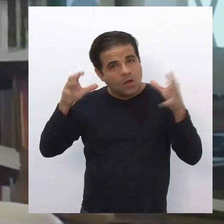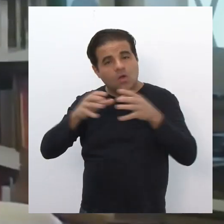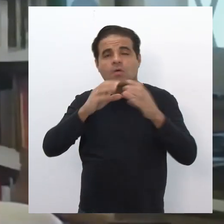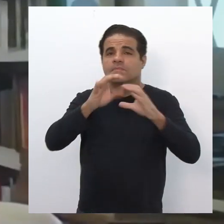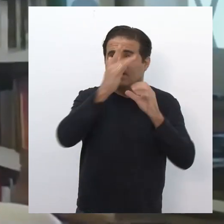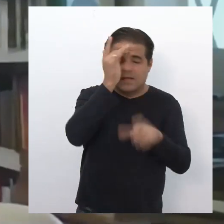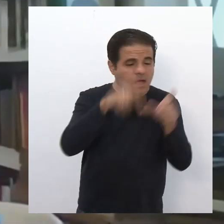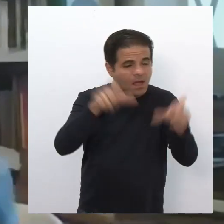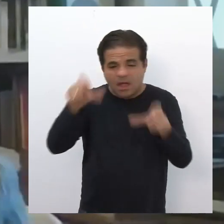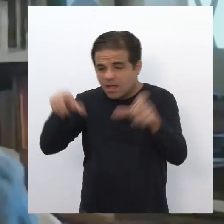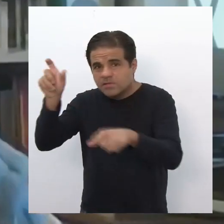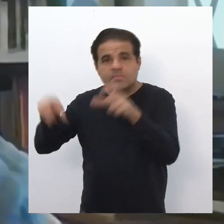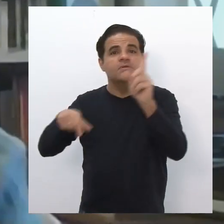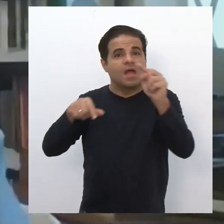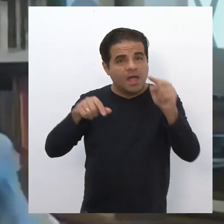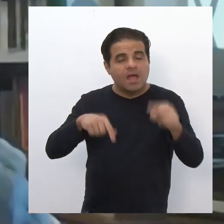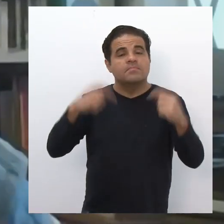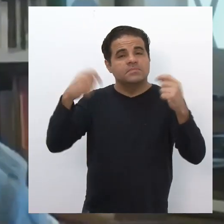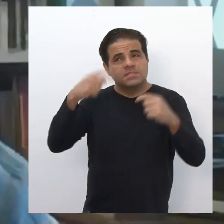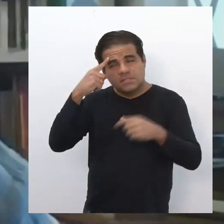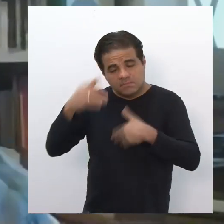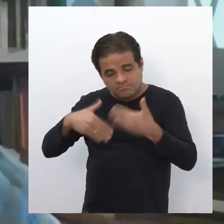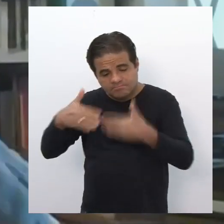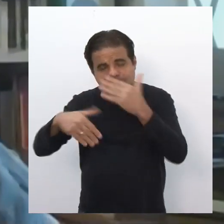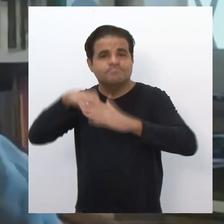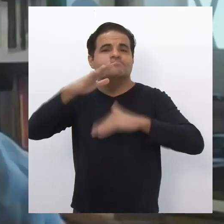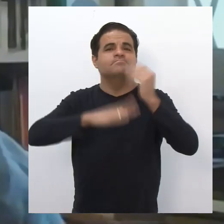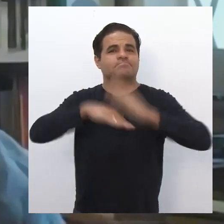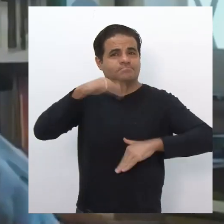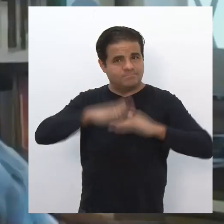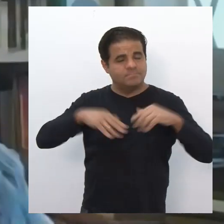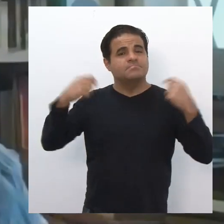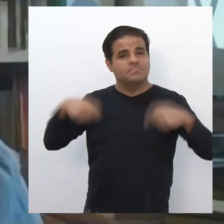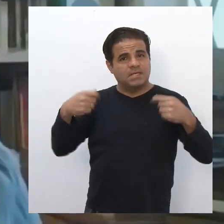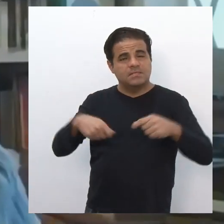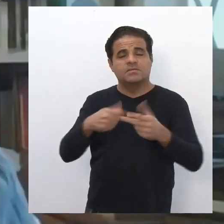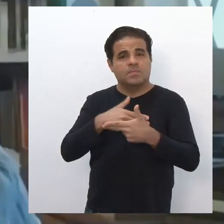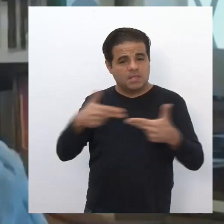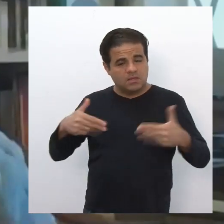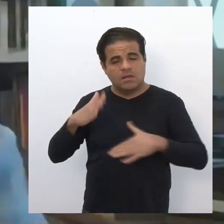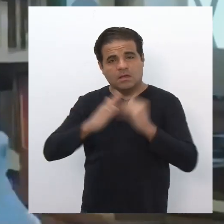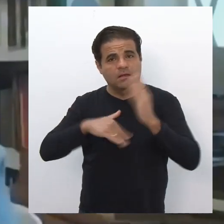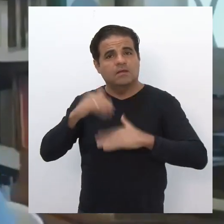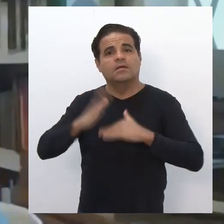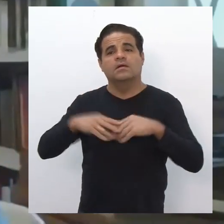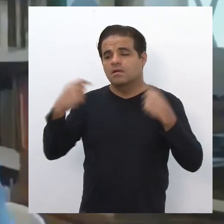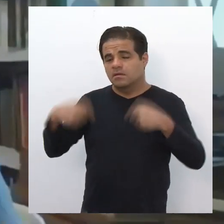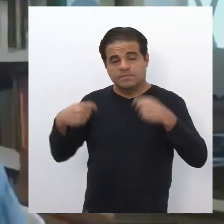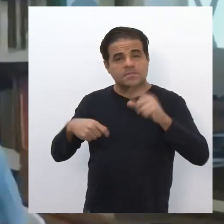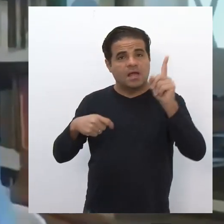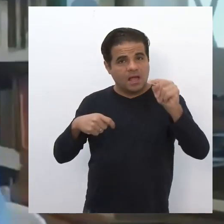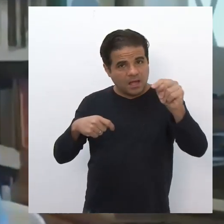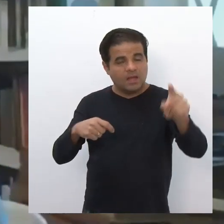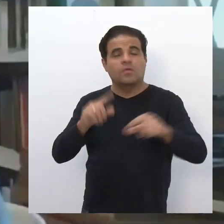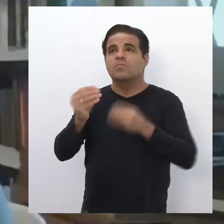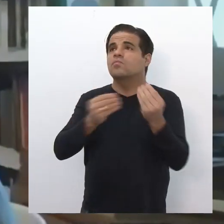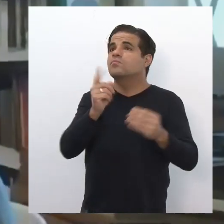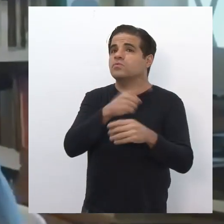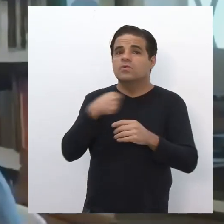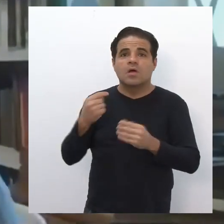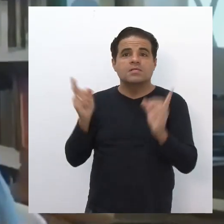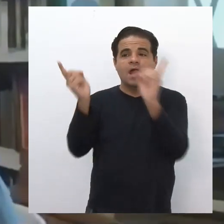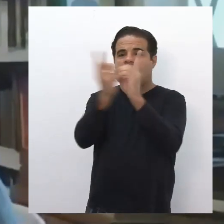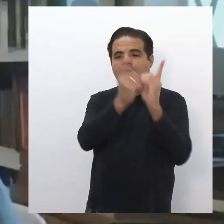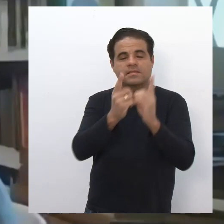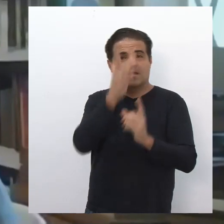as pessoas. E isso tem que ter consequências práticas. E uma dessas consequências práticas é como é que a gente